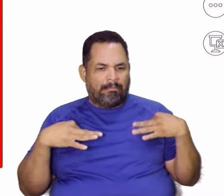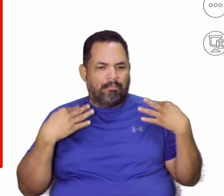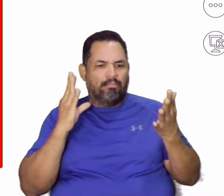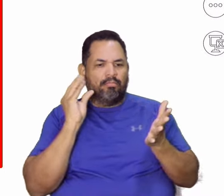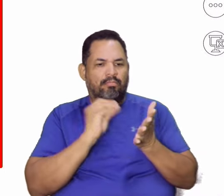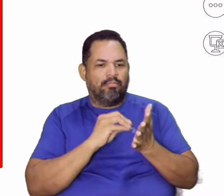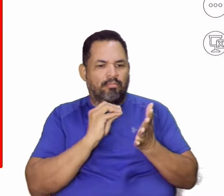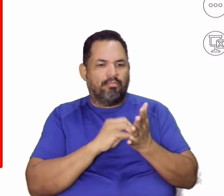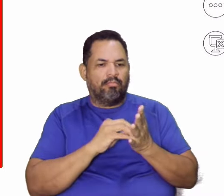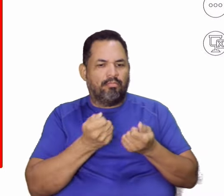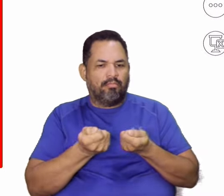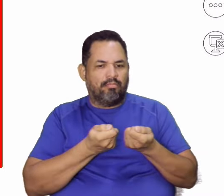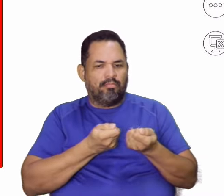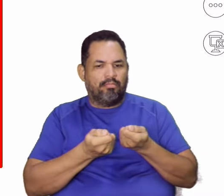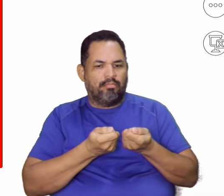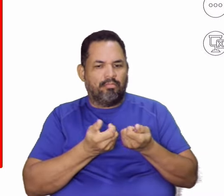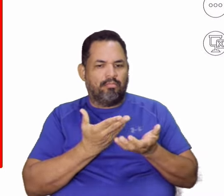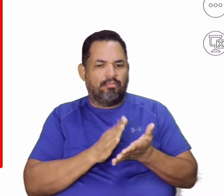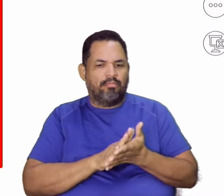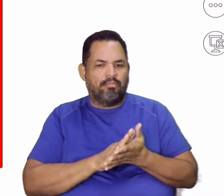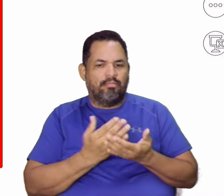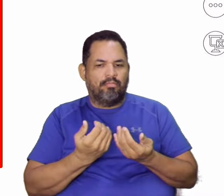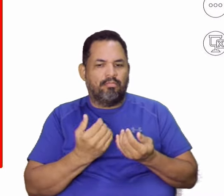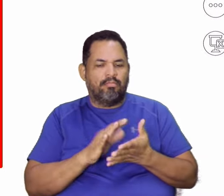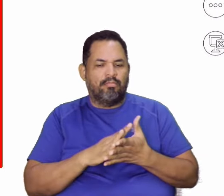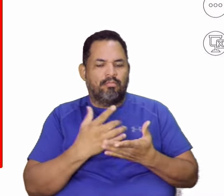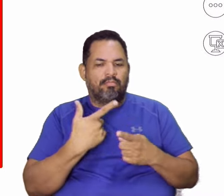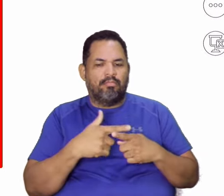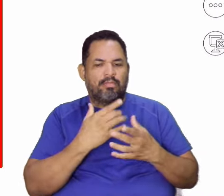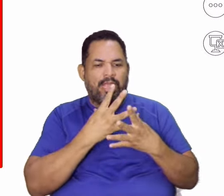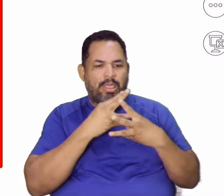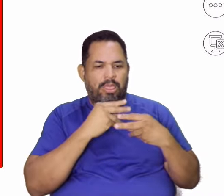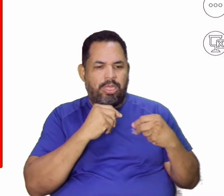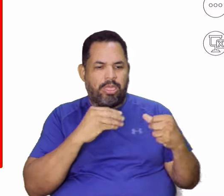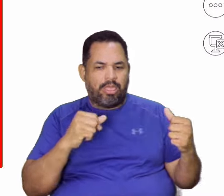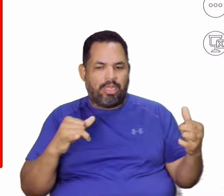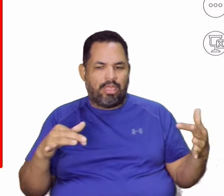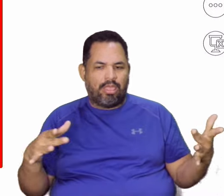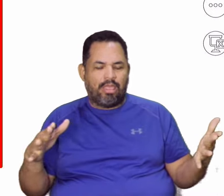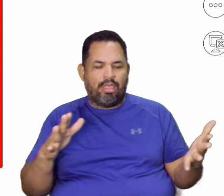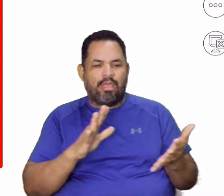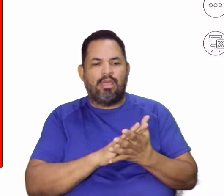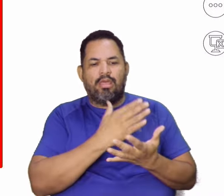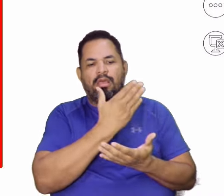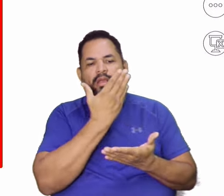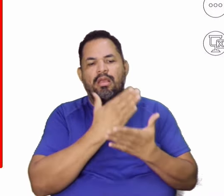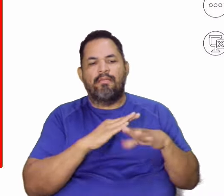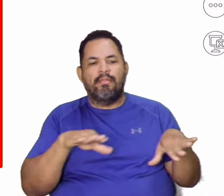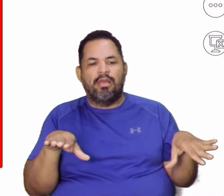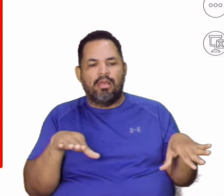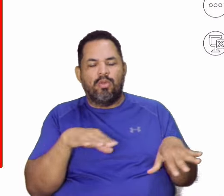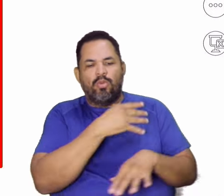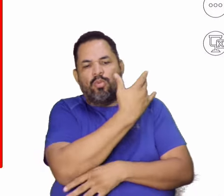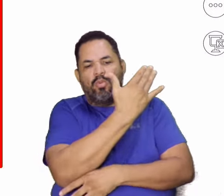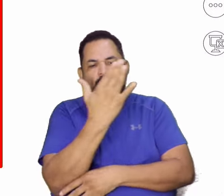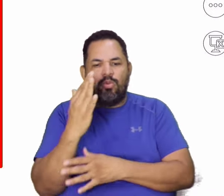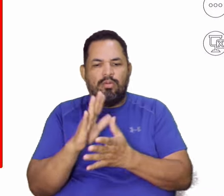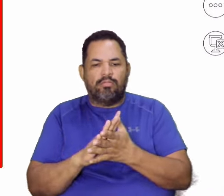de regulamentação podem causar degradação ambiental podem destruir né